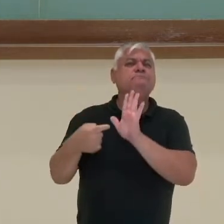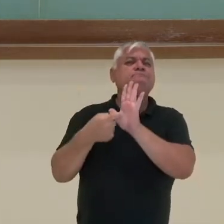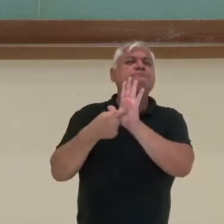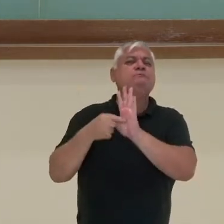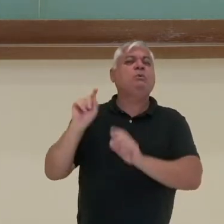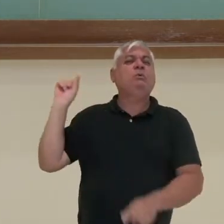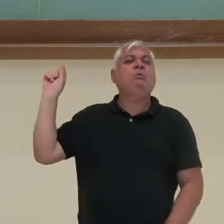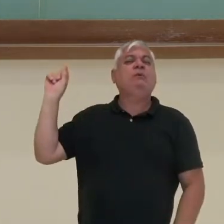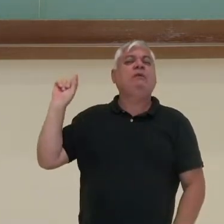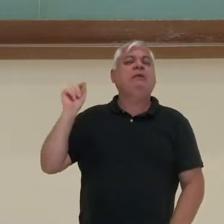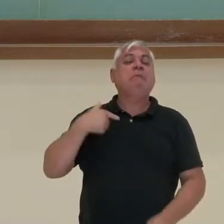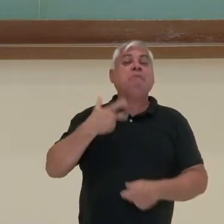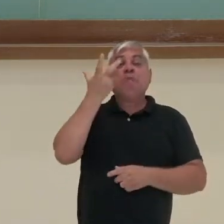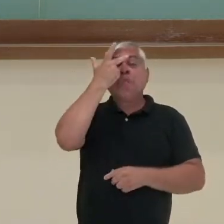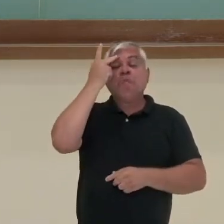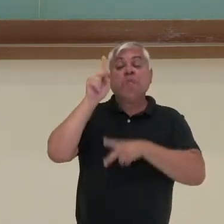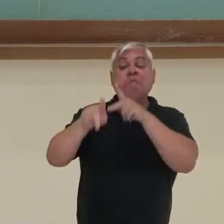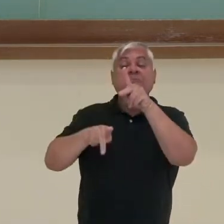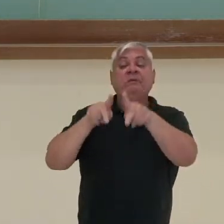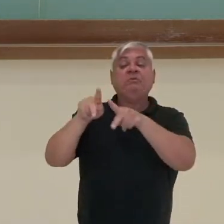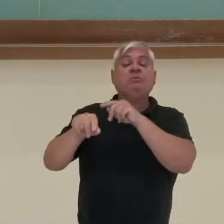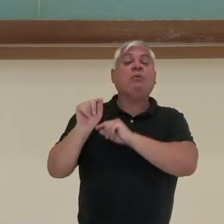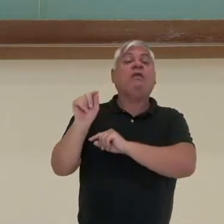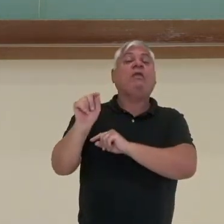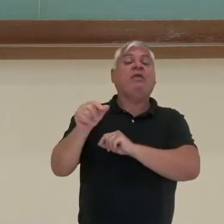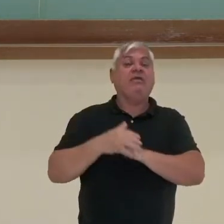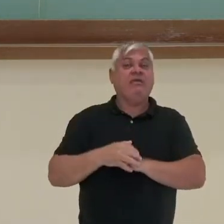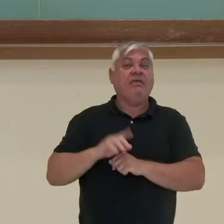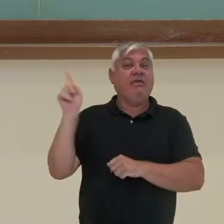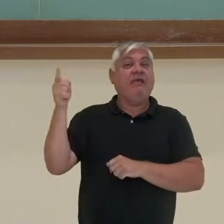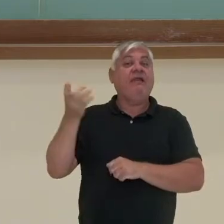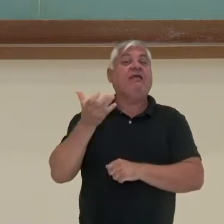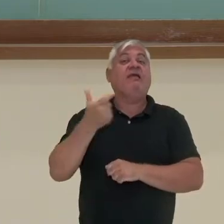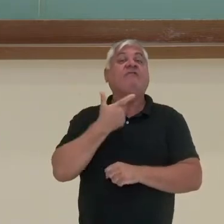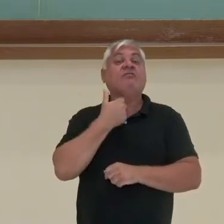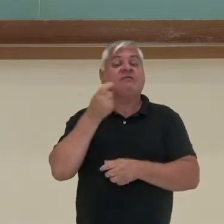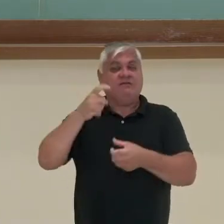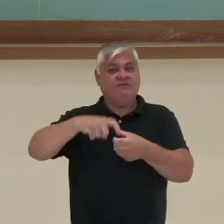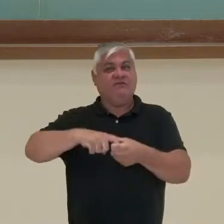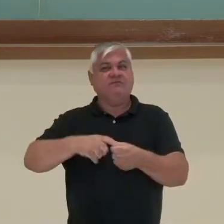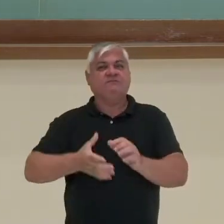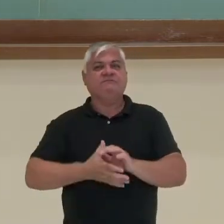será que é o público-alvo desse cartaz, né? O que ele pretende. Já voltamos.